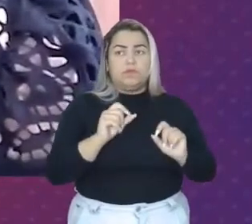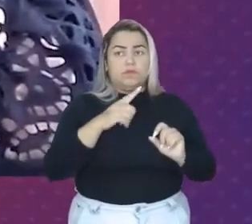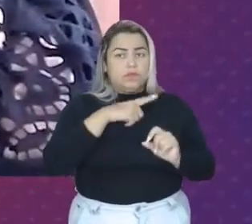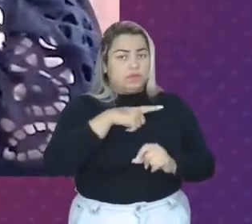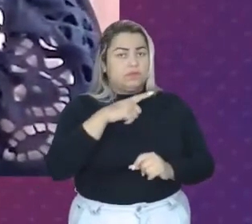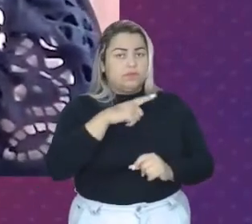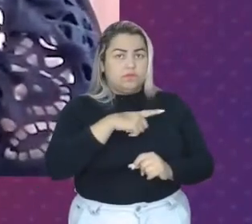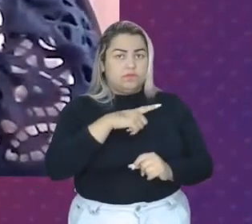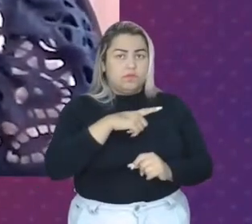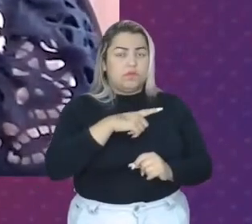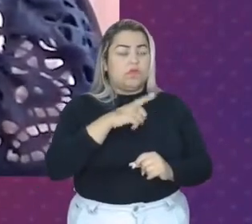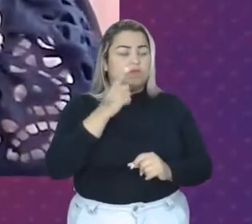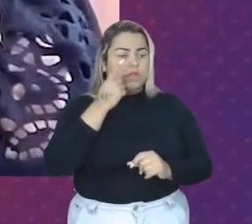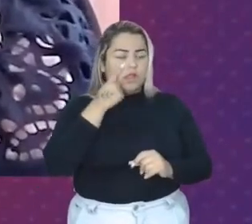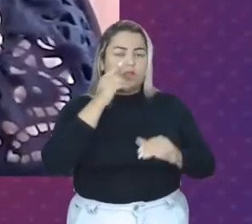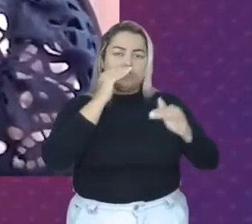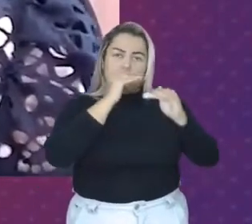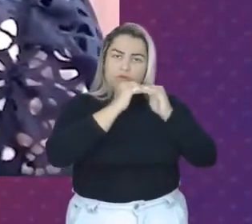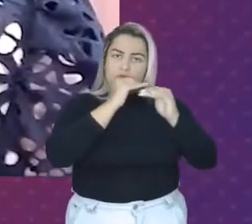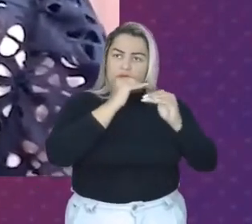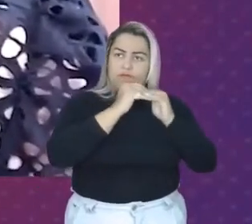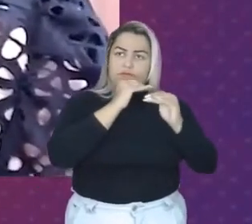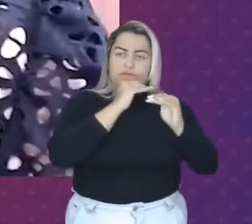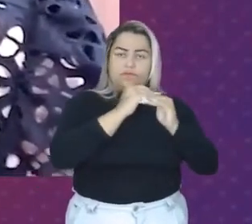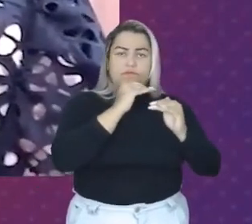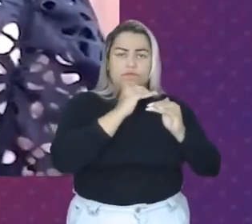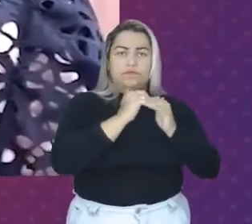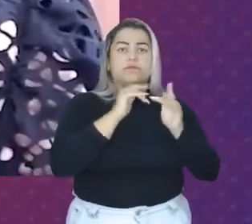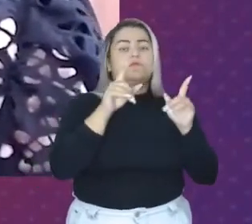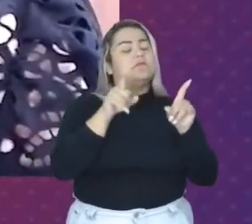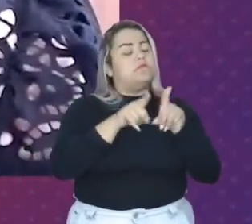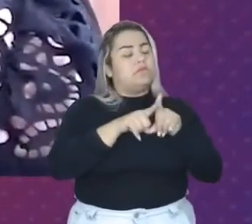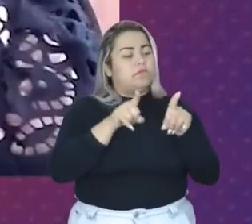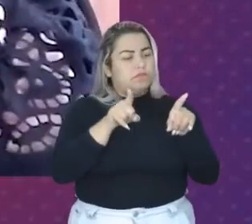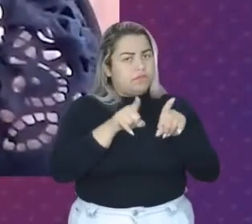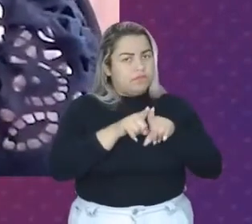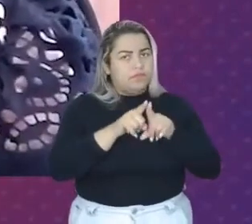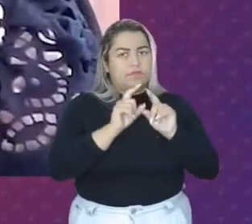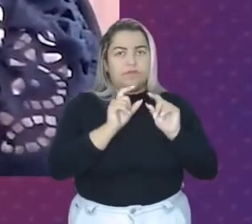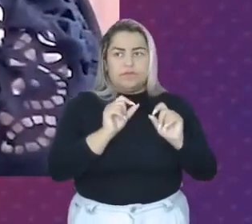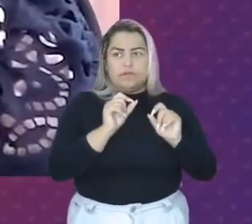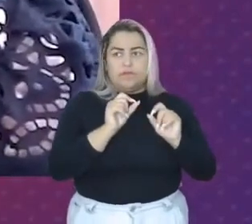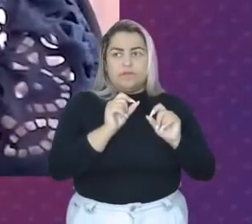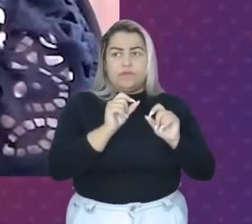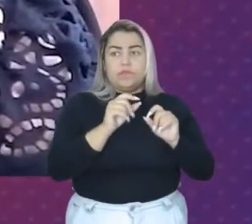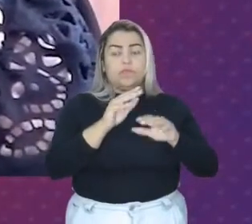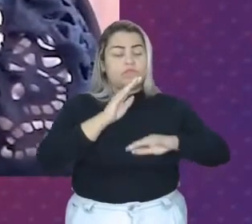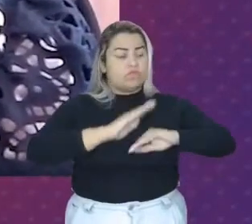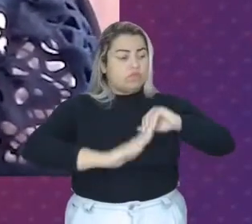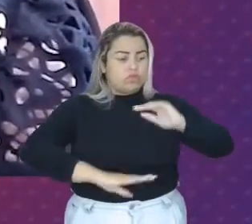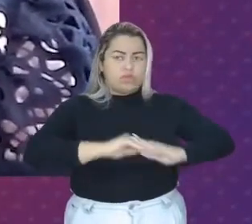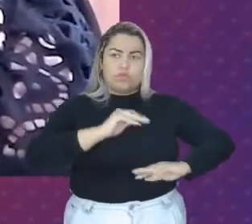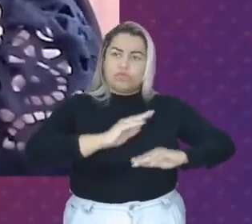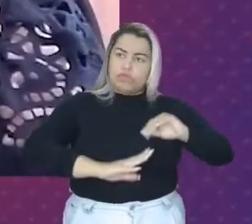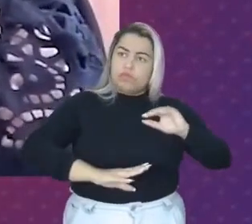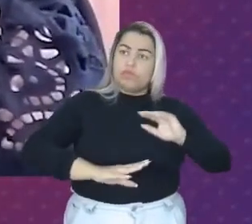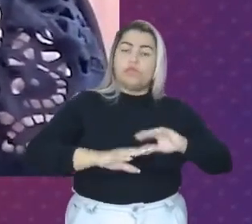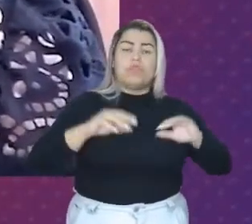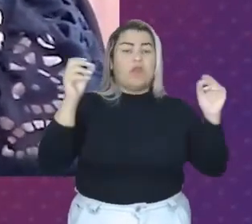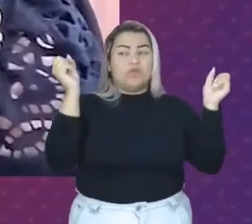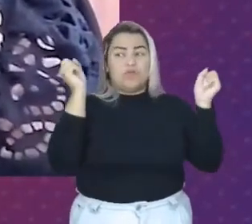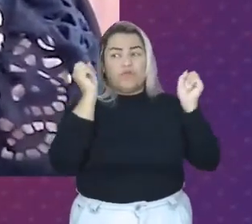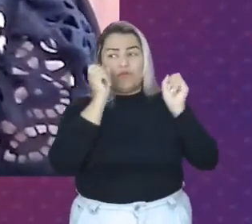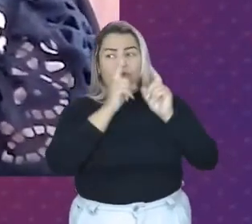também essa questão da igualdade salarial entre homens e mulheres. A gente vê que, na prática, a dificuldade que